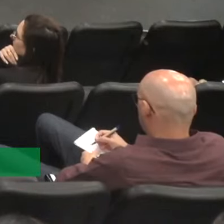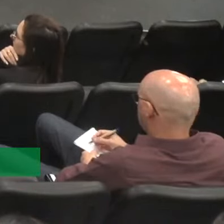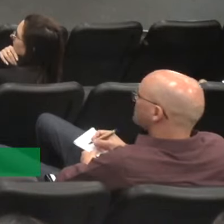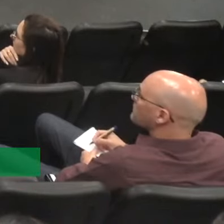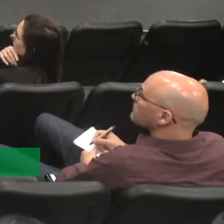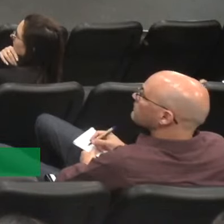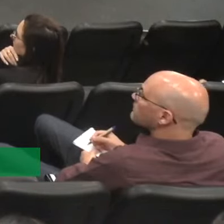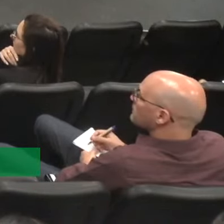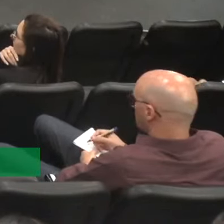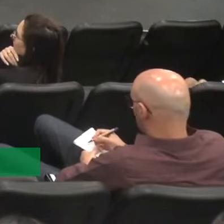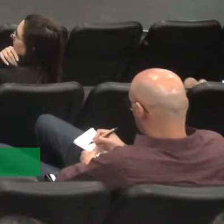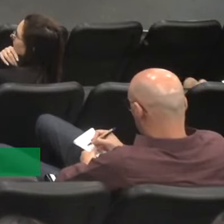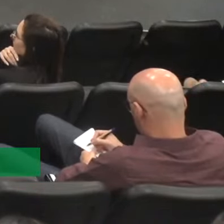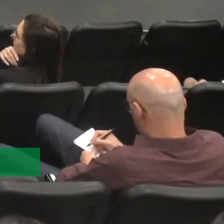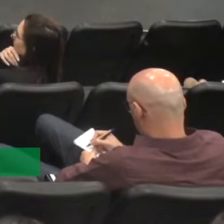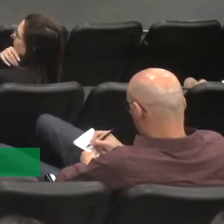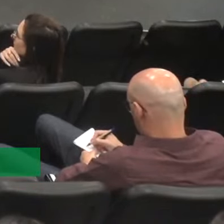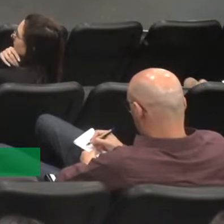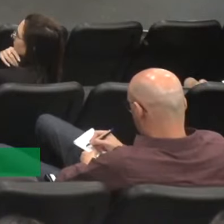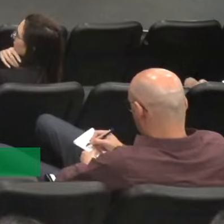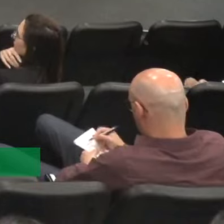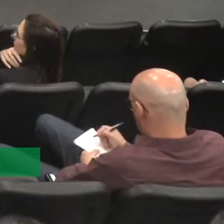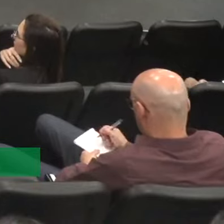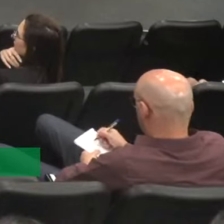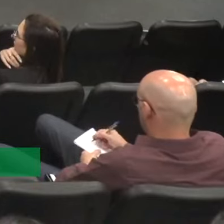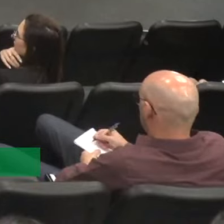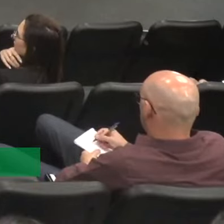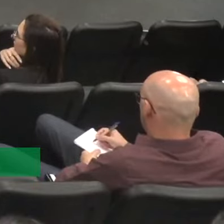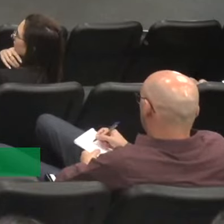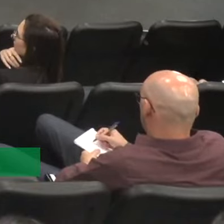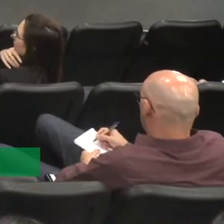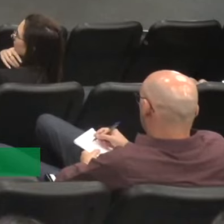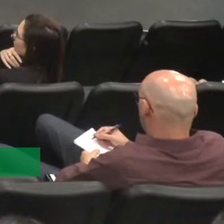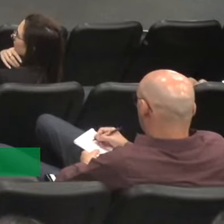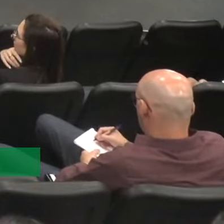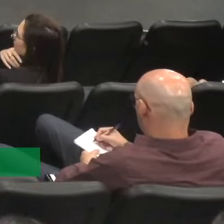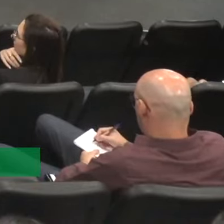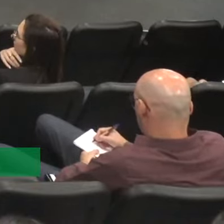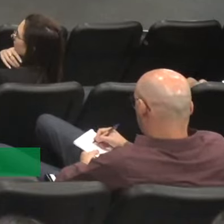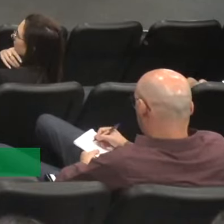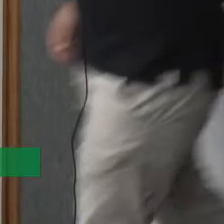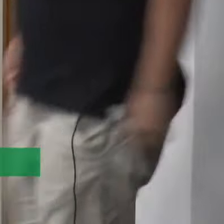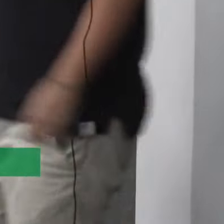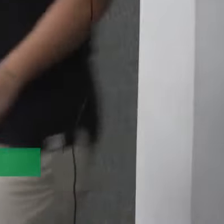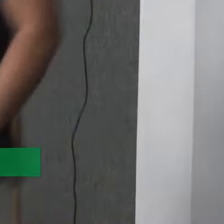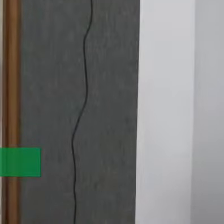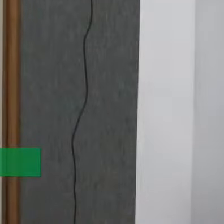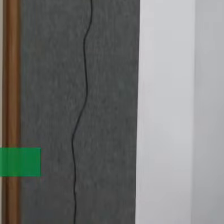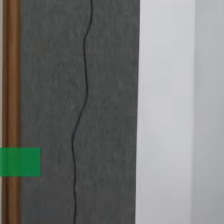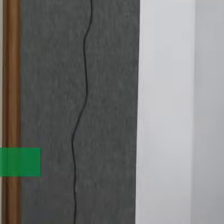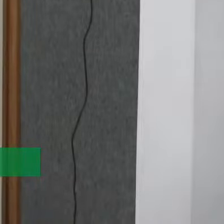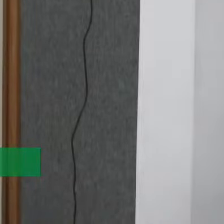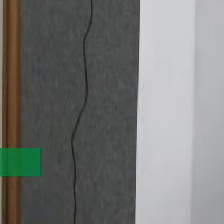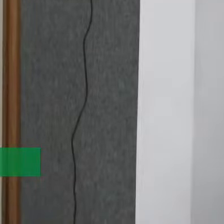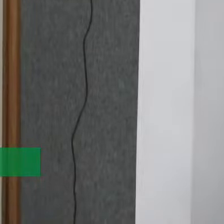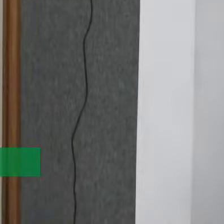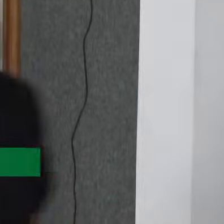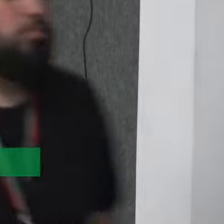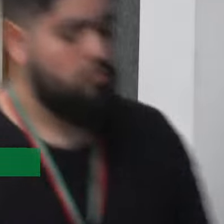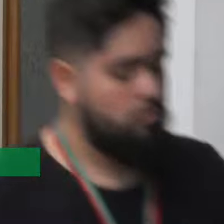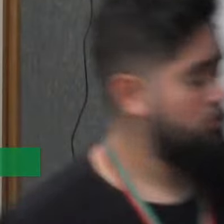Médica. E também faço parte de um grupo de estudos, um grupo brasileiro de estudos em angedema